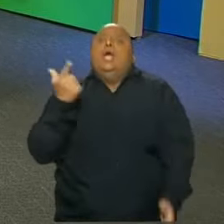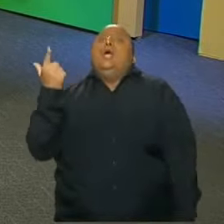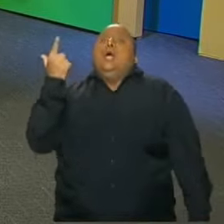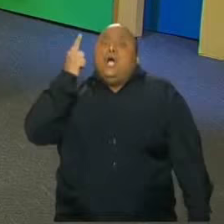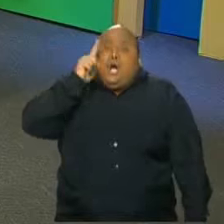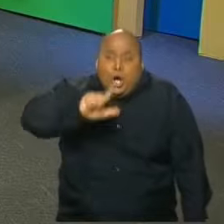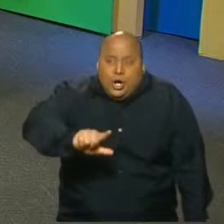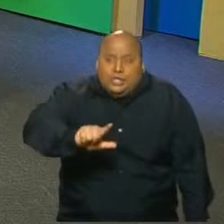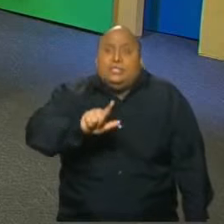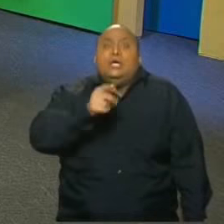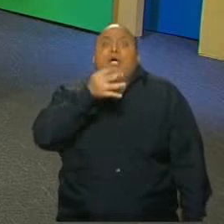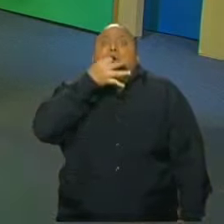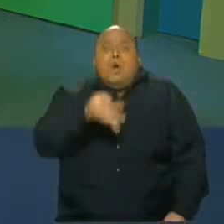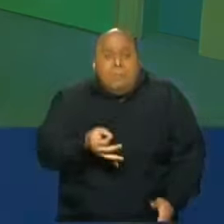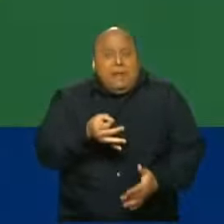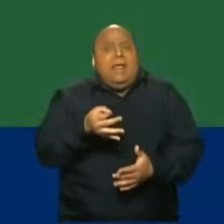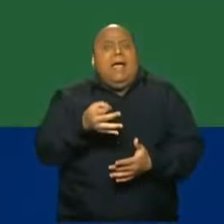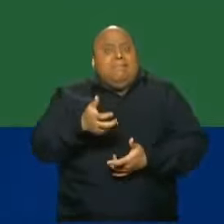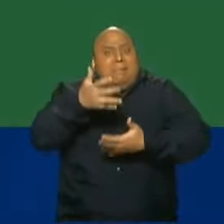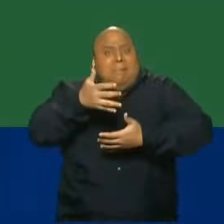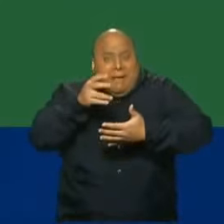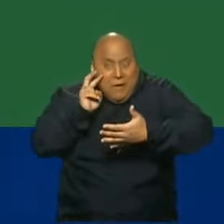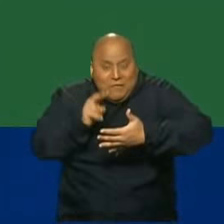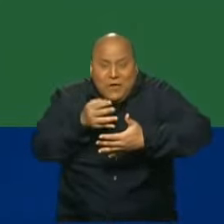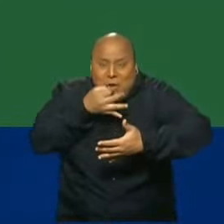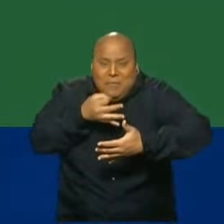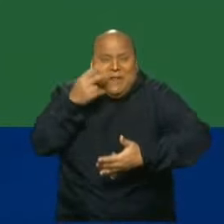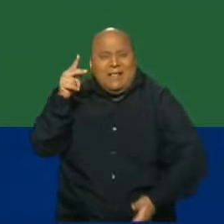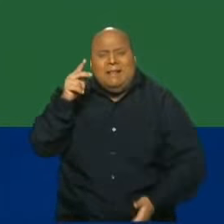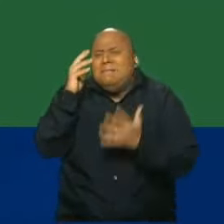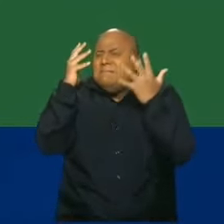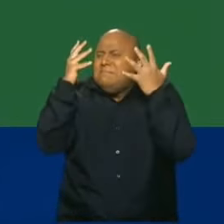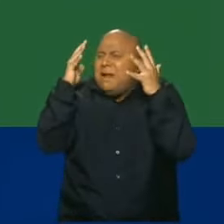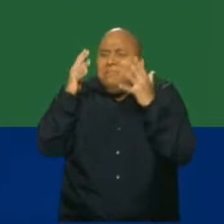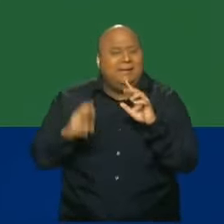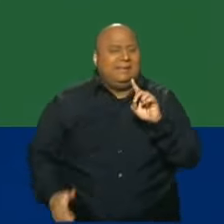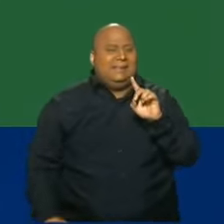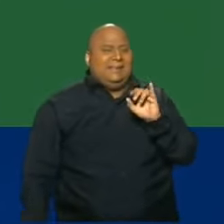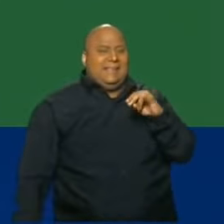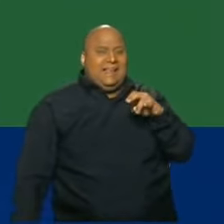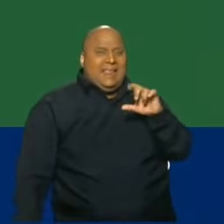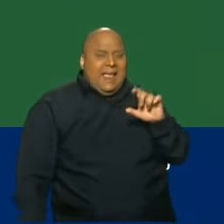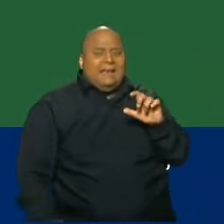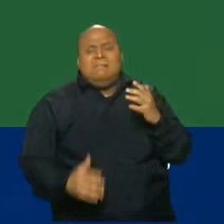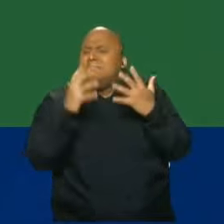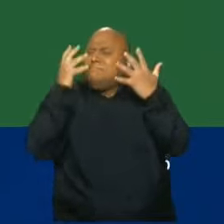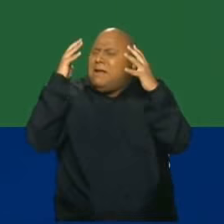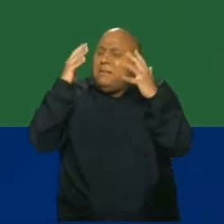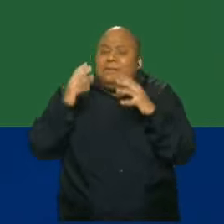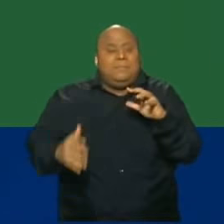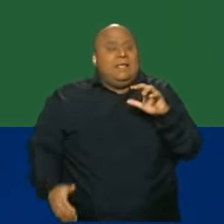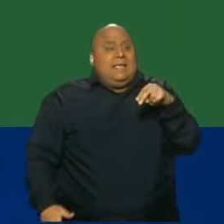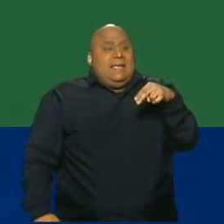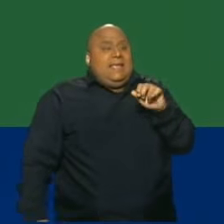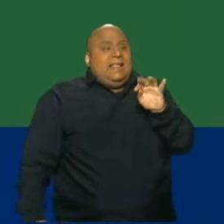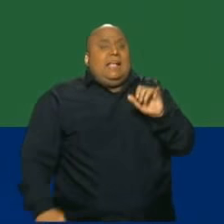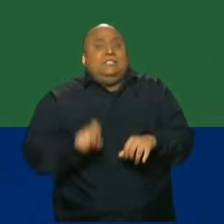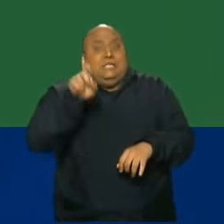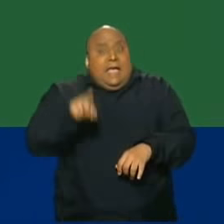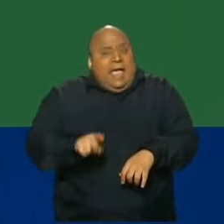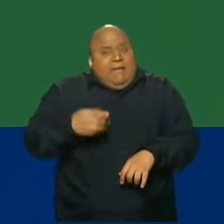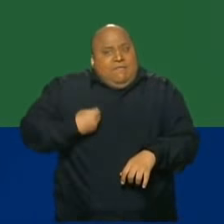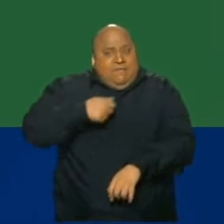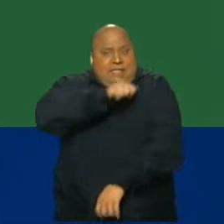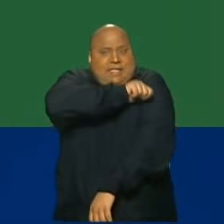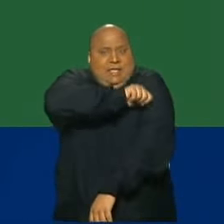contemplada, comentou, está curtindo a nossa transmissão também. Parabéns para você, Daniela Spielmann e também a Annette Cohen, ambas do Rio de